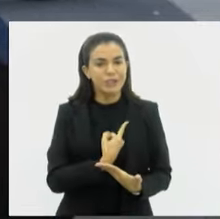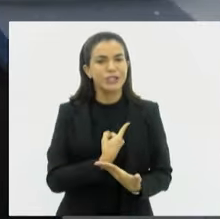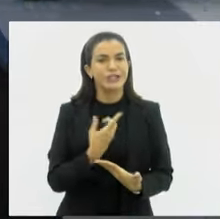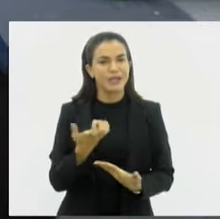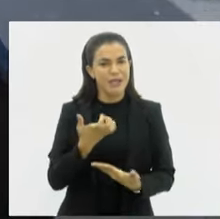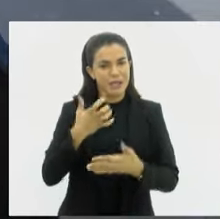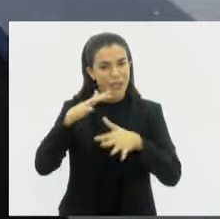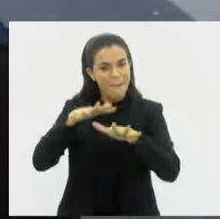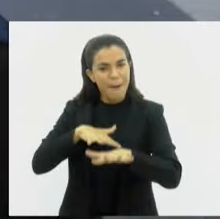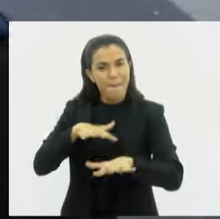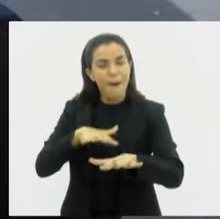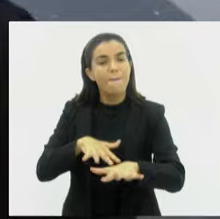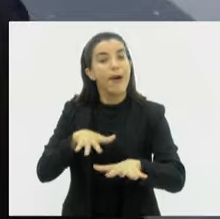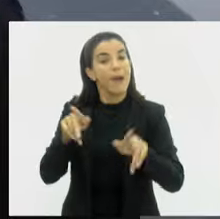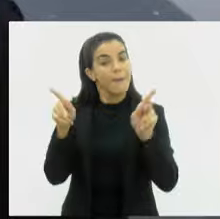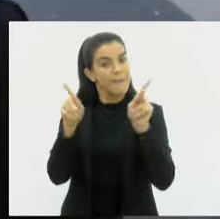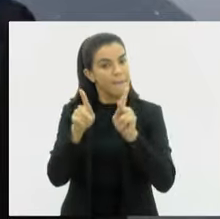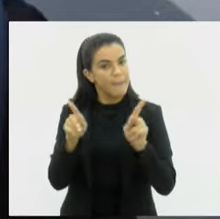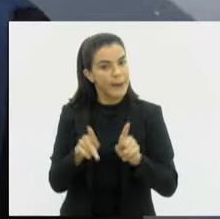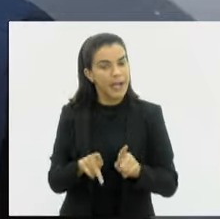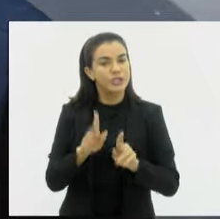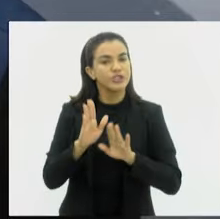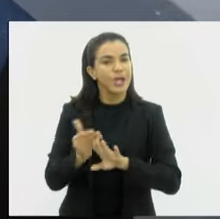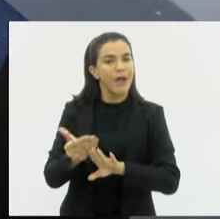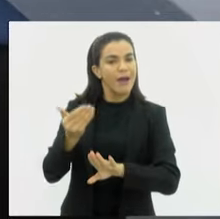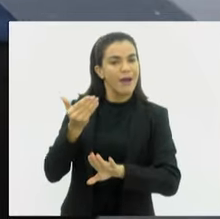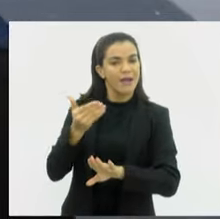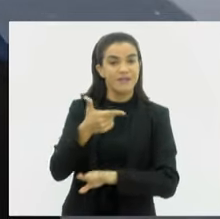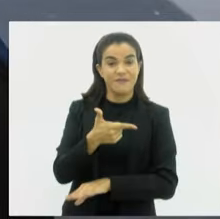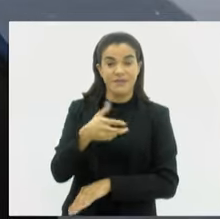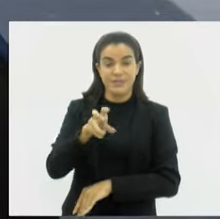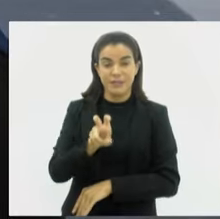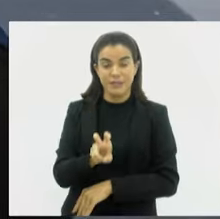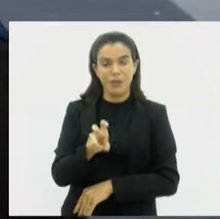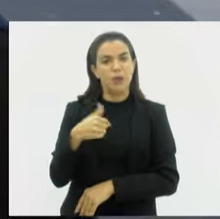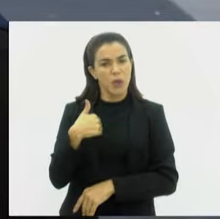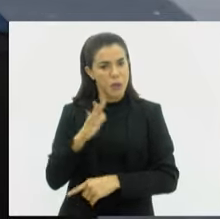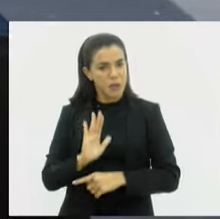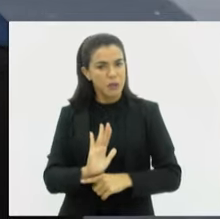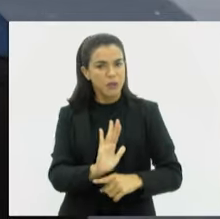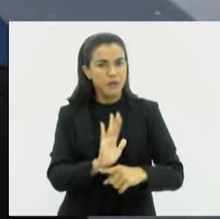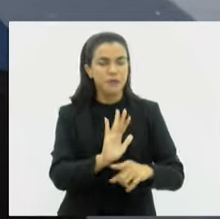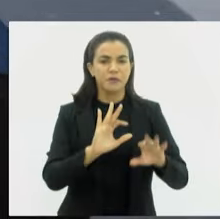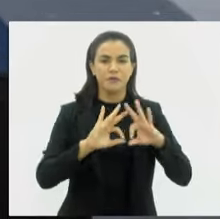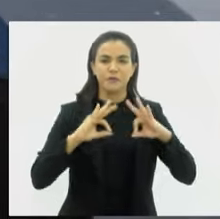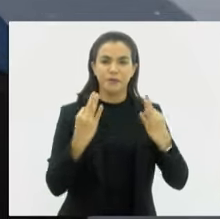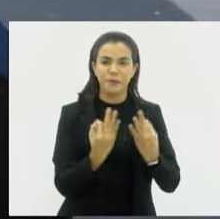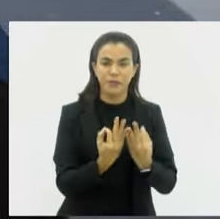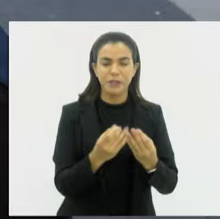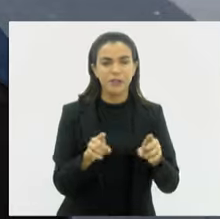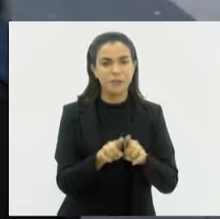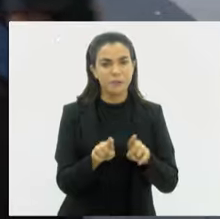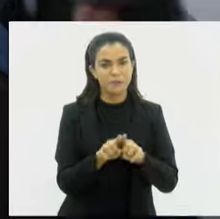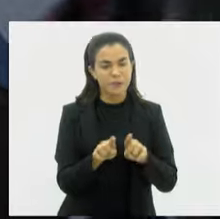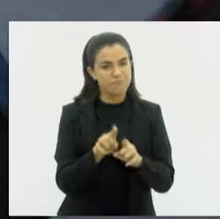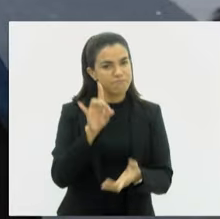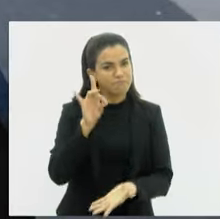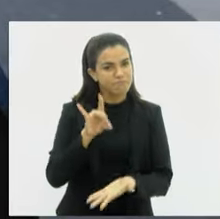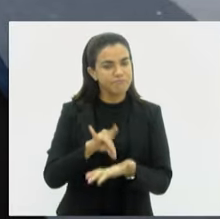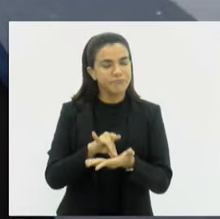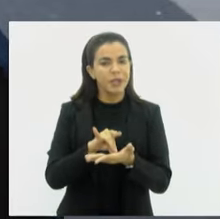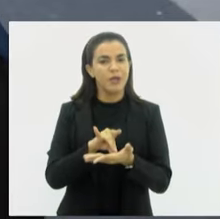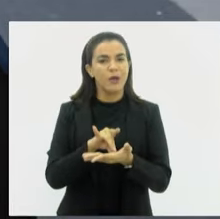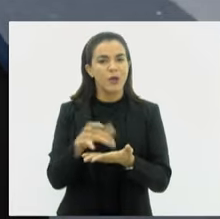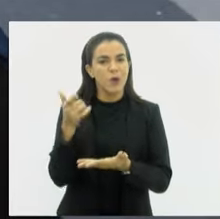uma manifestação pacífica, fizemos no dia 25 e eu tenho ajudado essas mães e pais a poder de fato